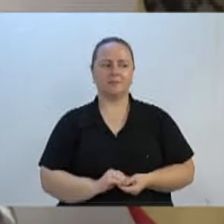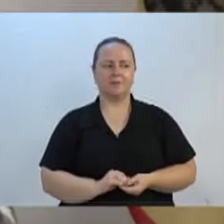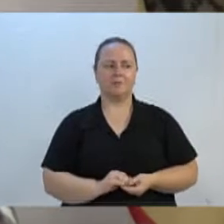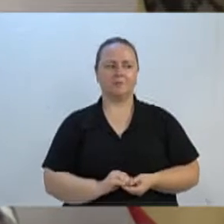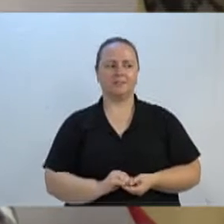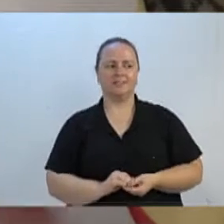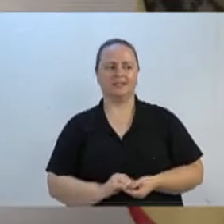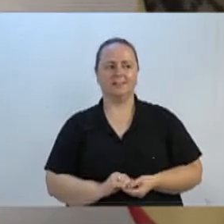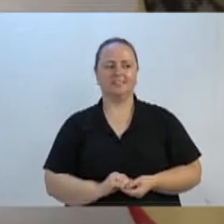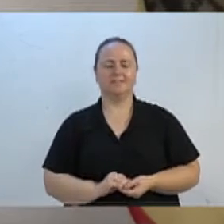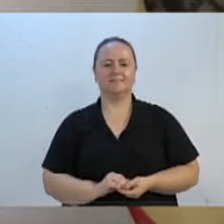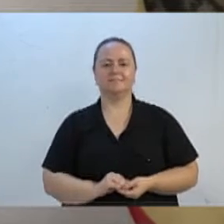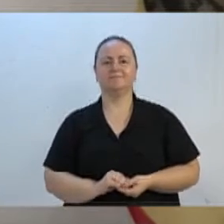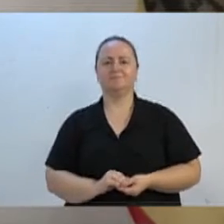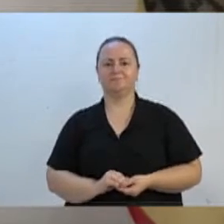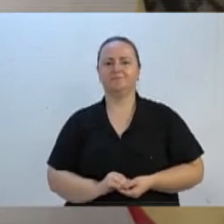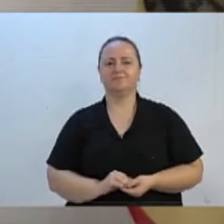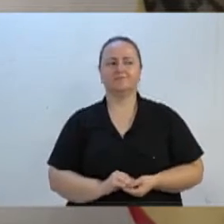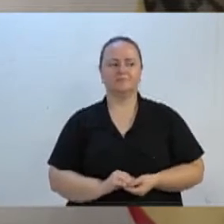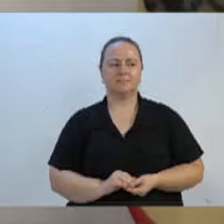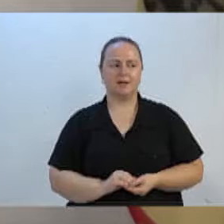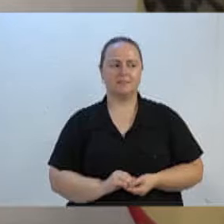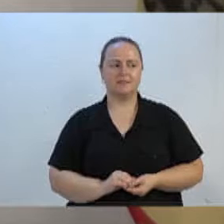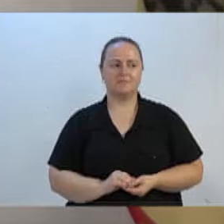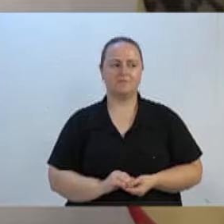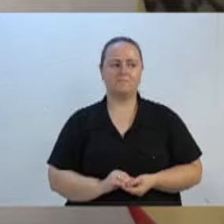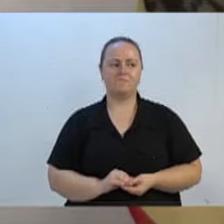quê? Porque se diz que é